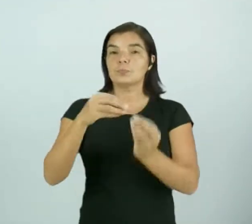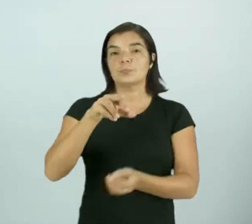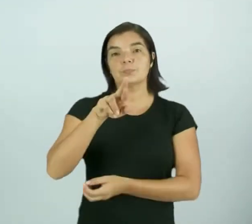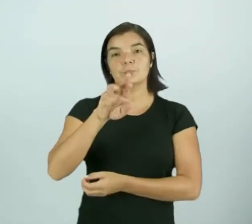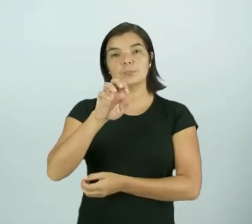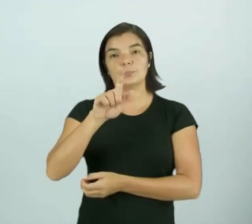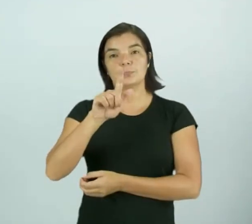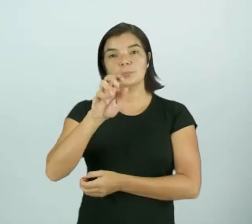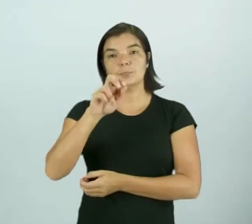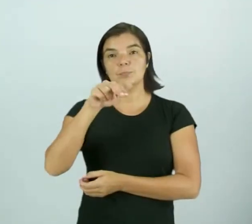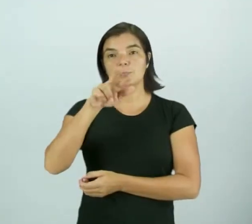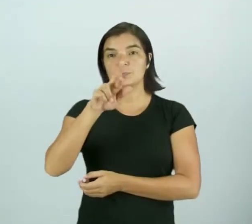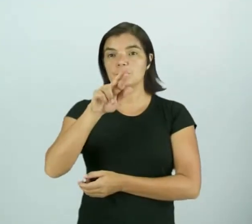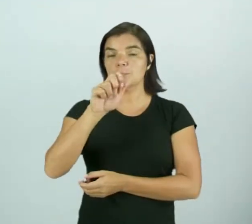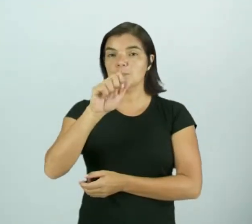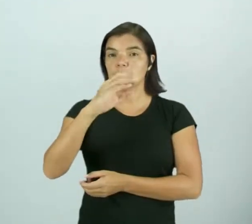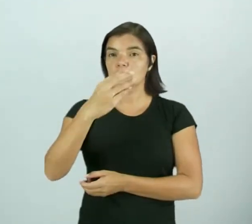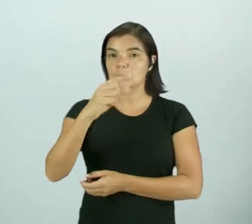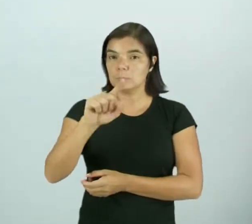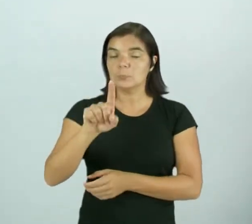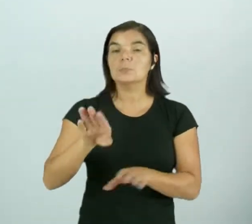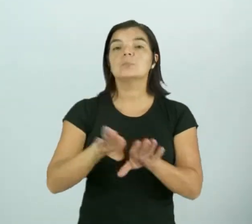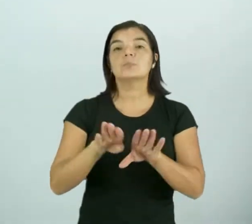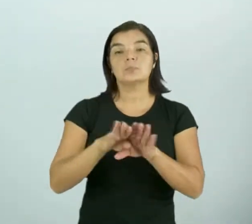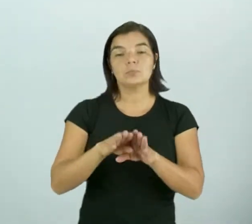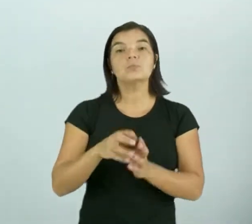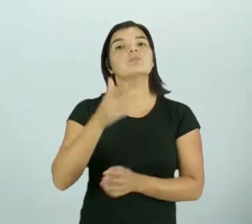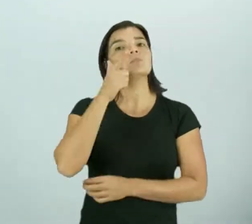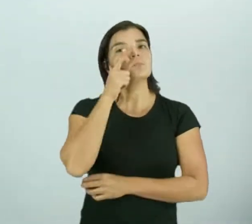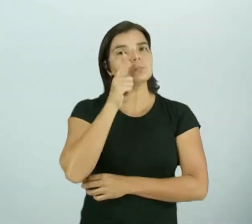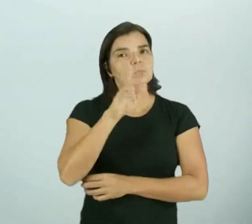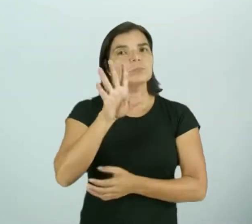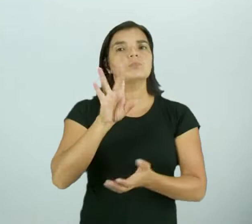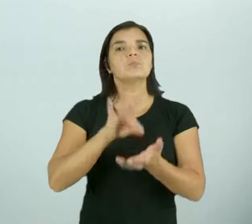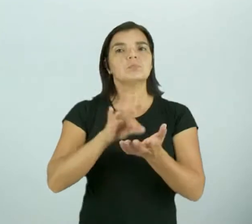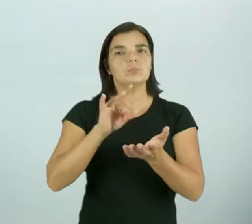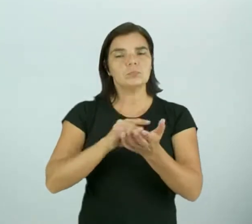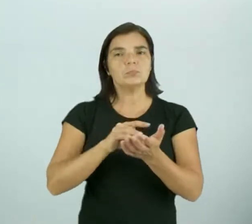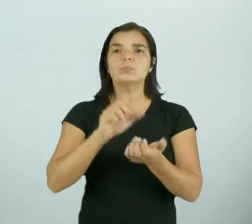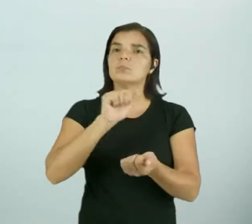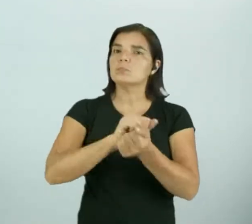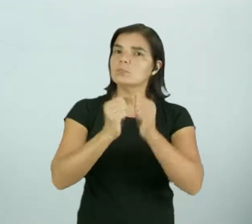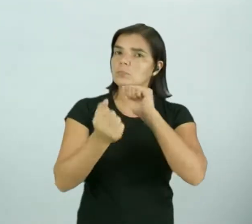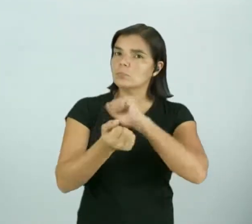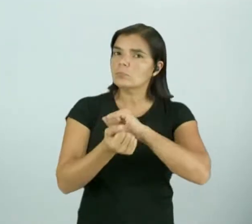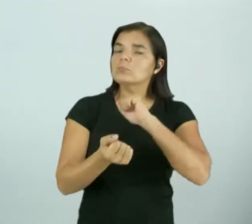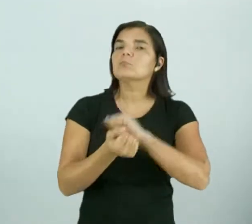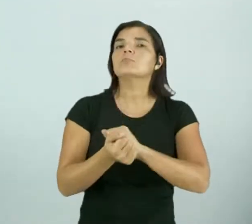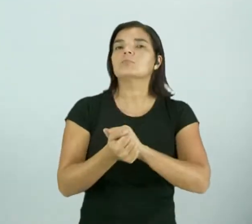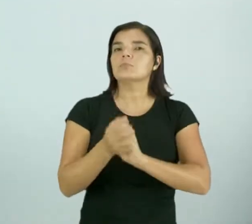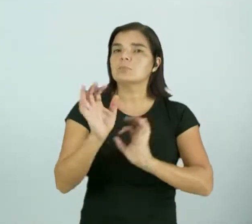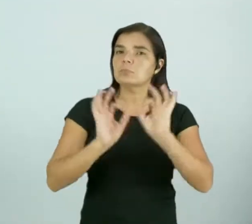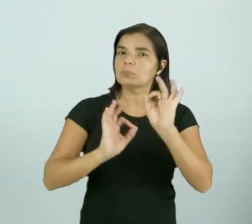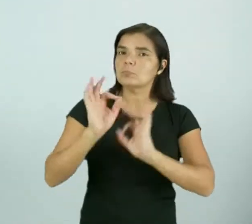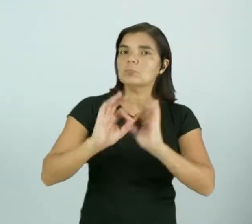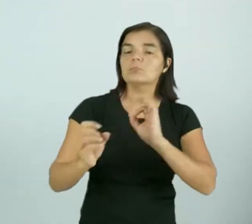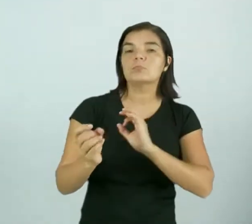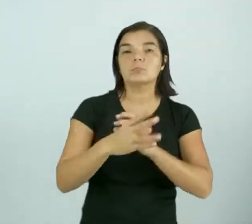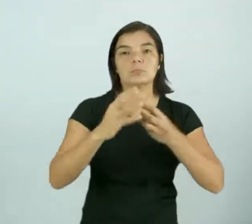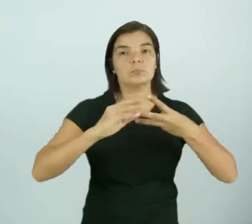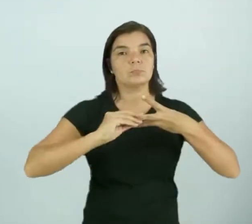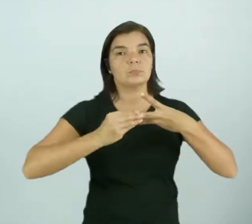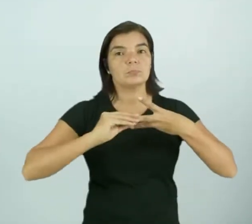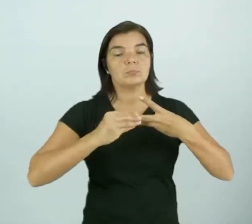as esponjas têm um alto poder de recuperação, tá? Elas conseguem se readequar, conseguem se reorganizar em novas